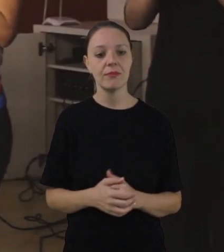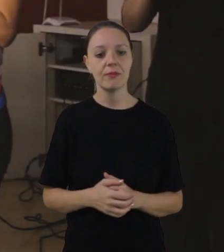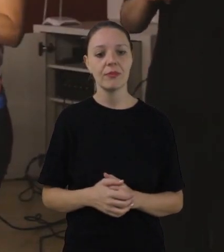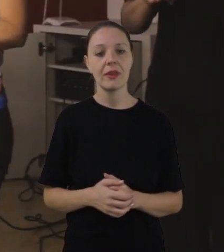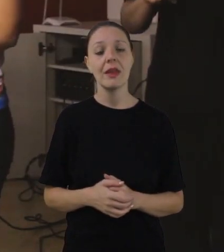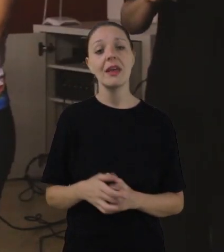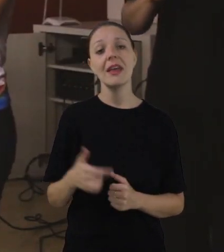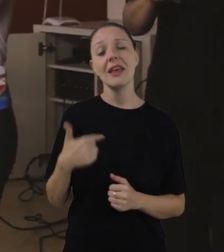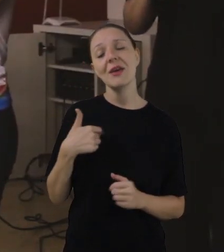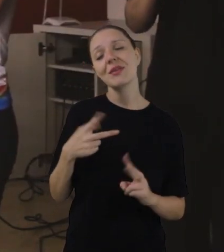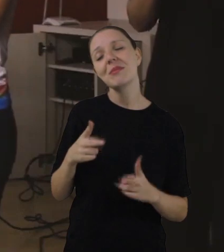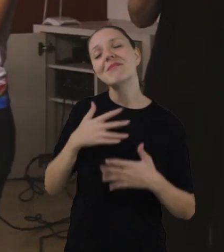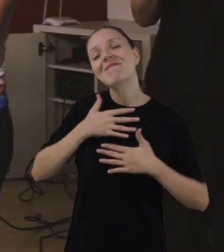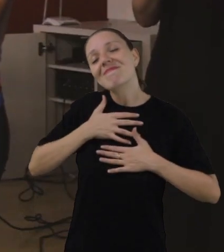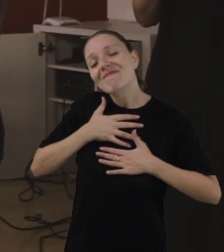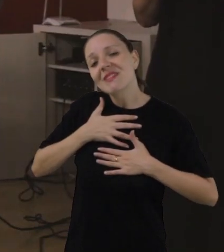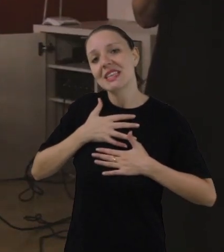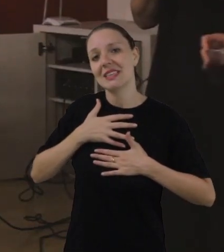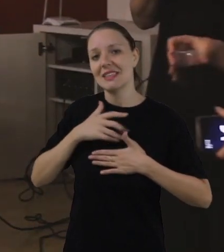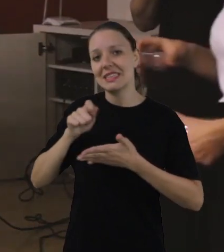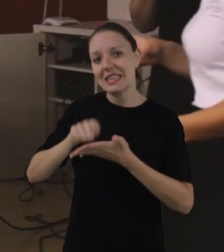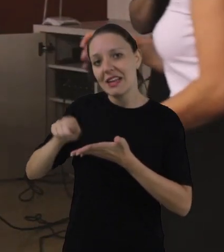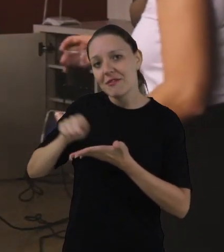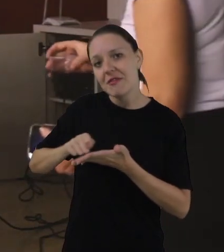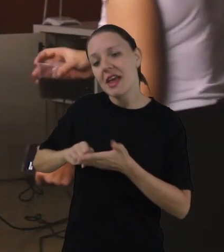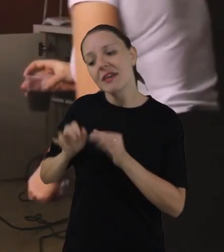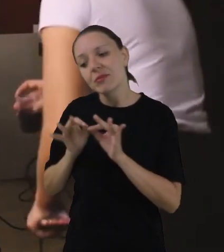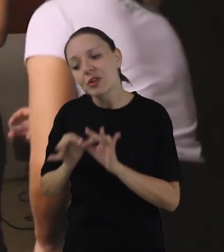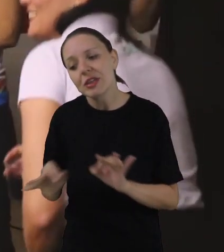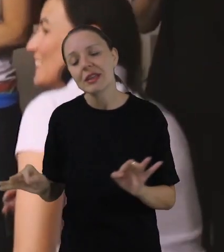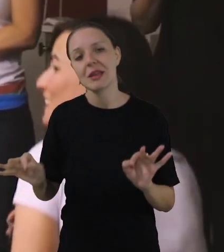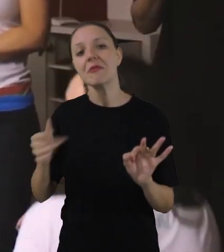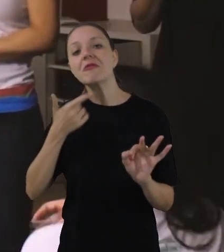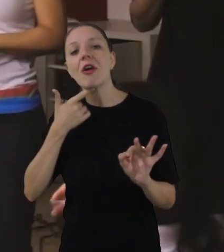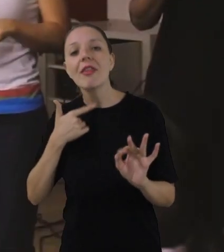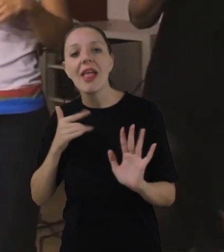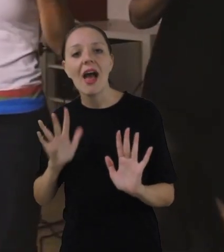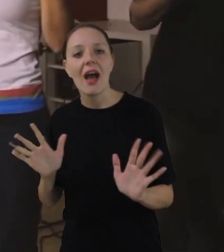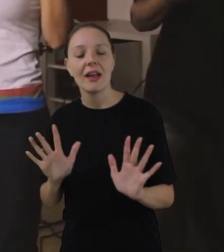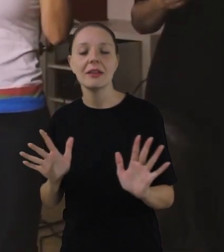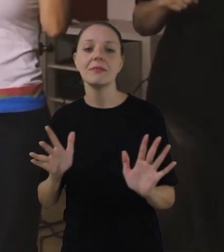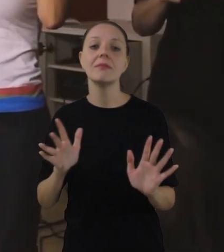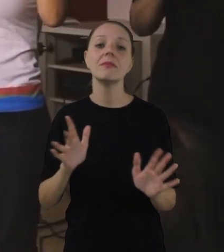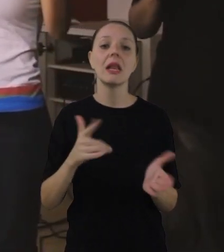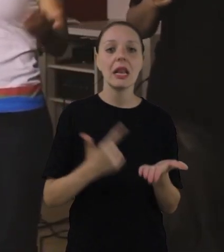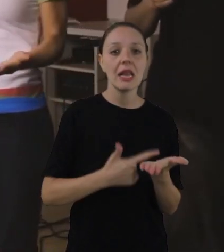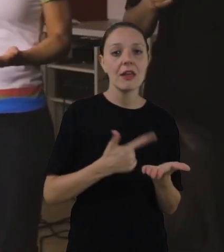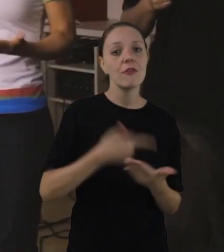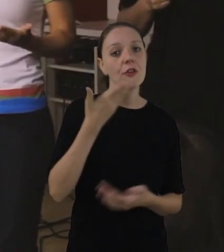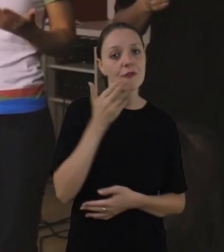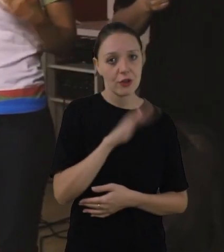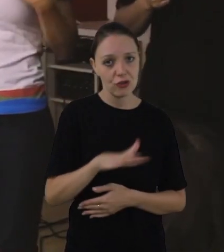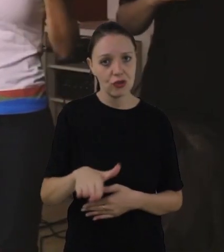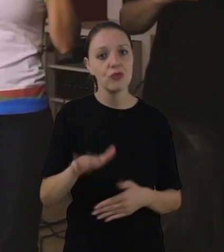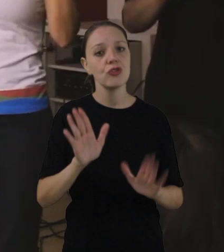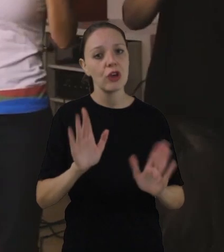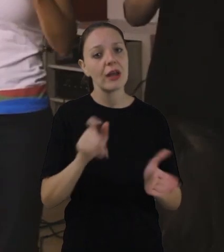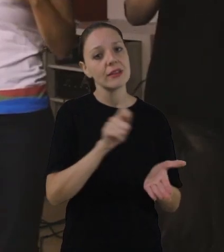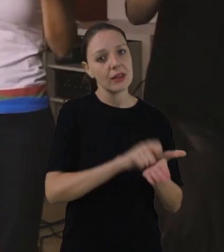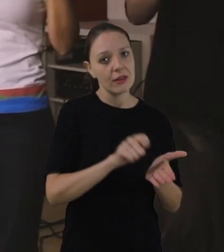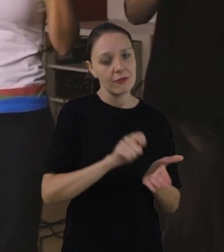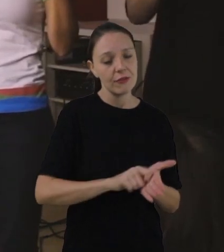que eu sou uma aspirante escritora. Eu escrevi alguns livros infantis, principalmente, mas eu ainda entendo que eu tenho uma longa caminhada